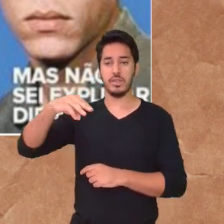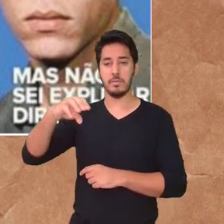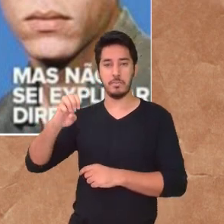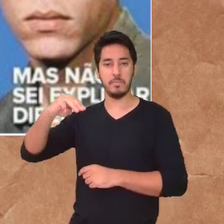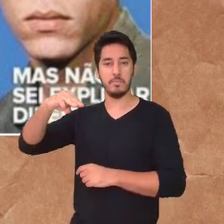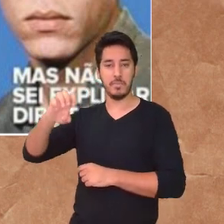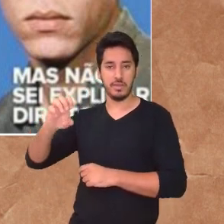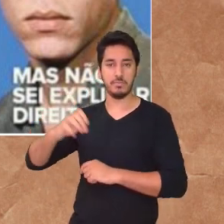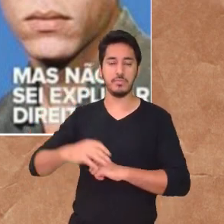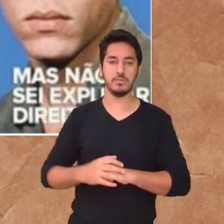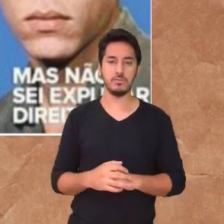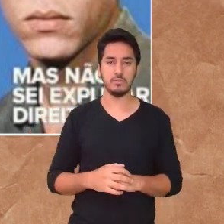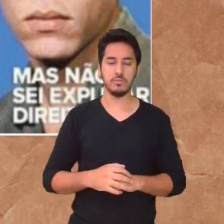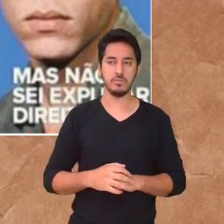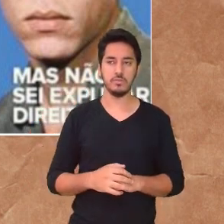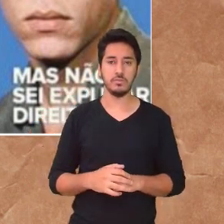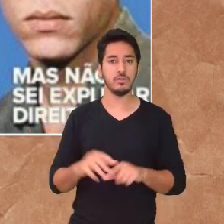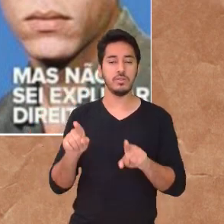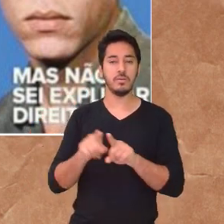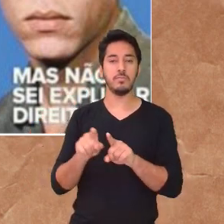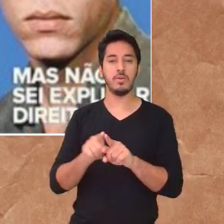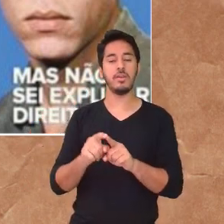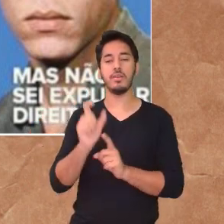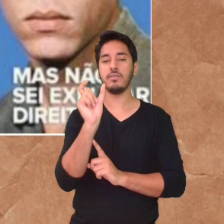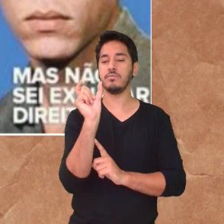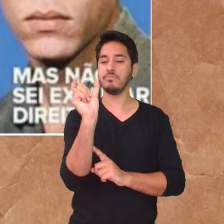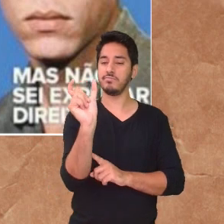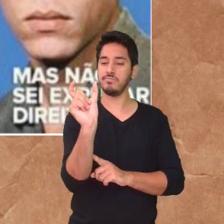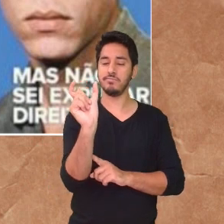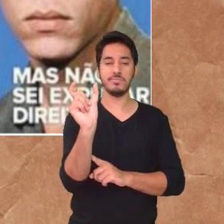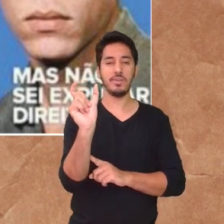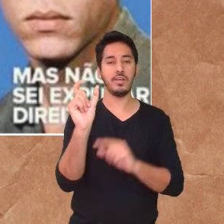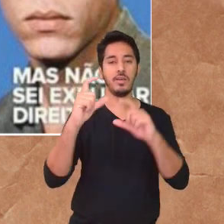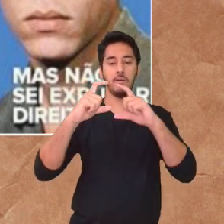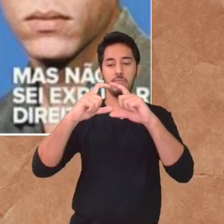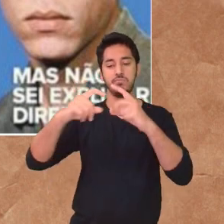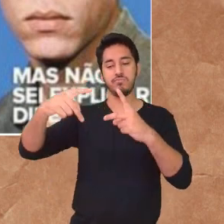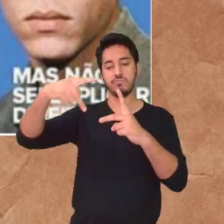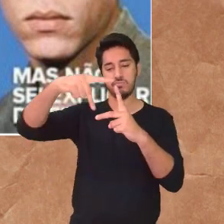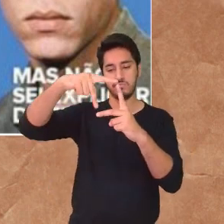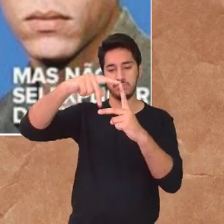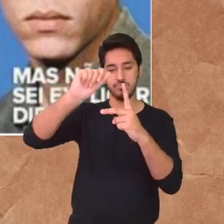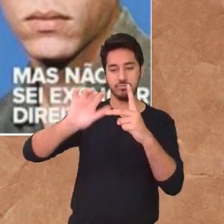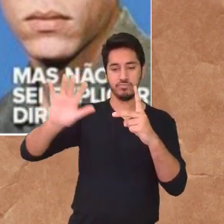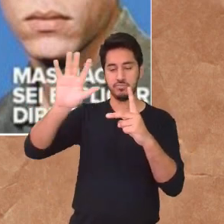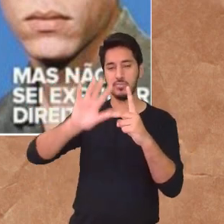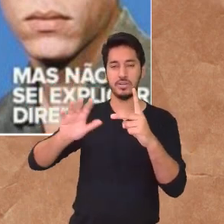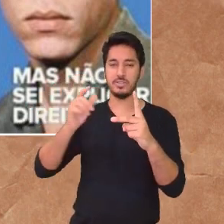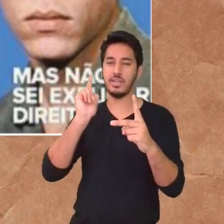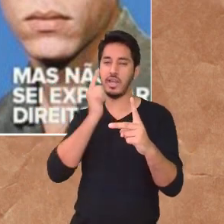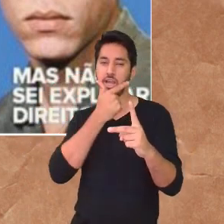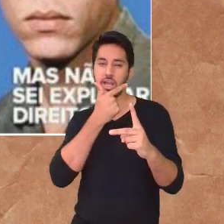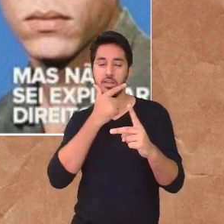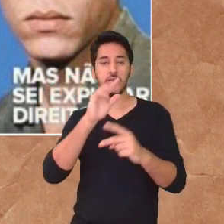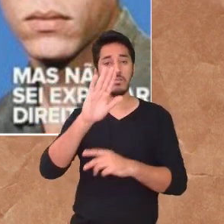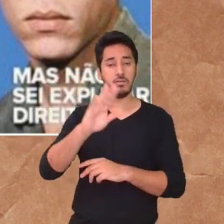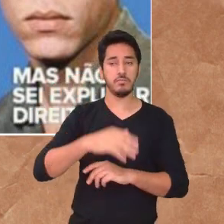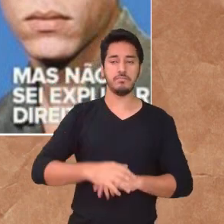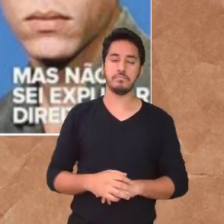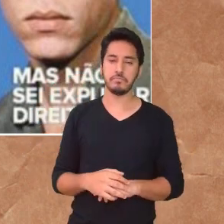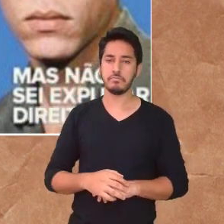Isso. né? Mas e de charge. Charge, né? Mas é isso mesmo? É exatamente isso. Por que, gente, a gente trouxe essas imagens para